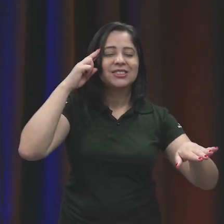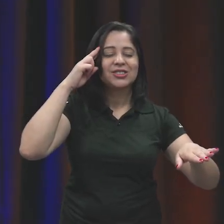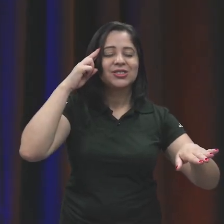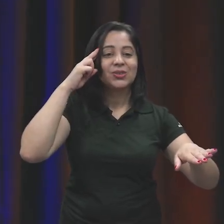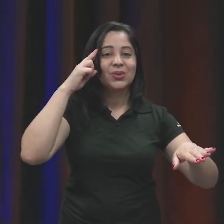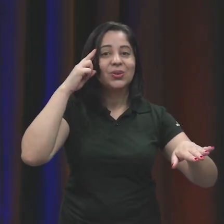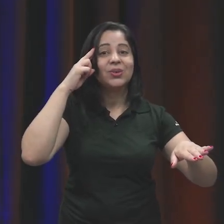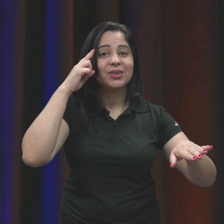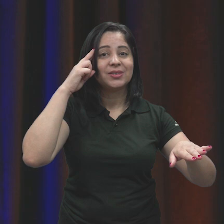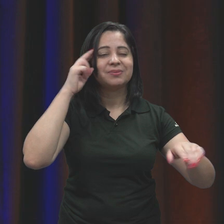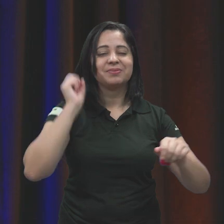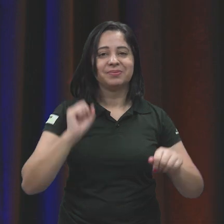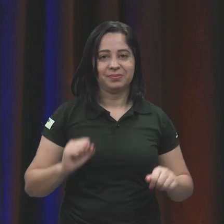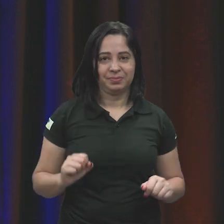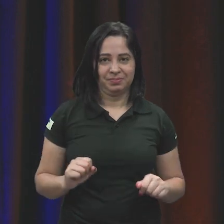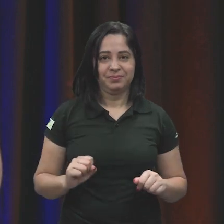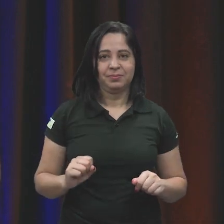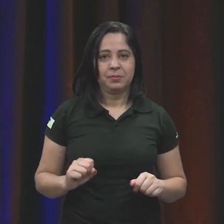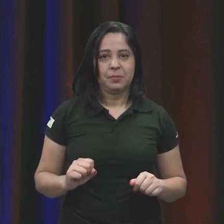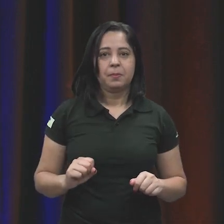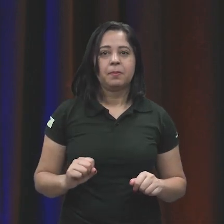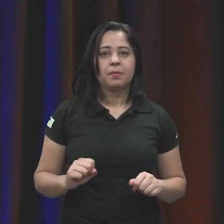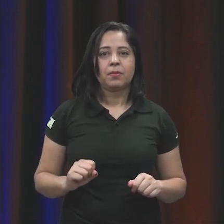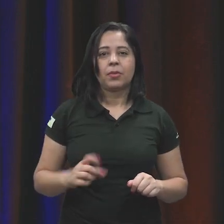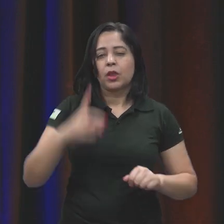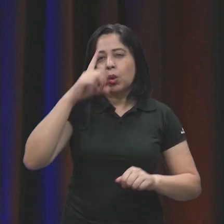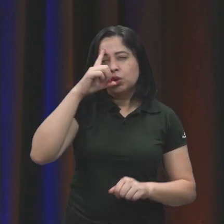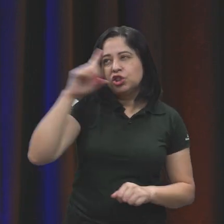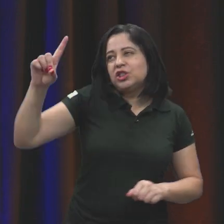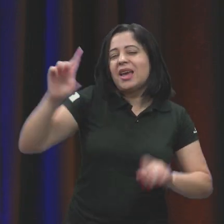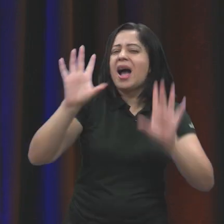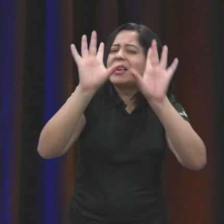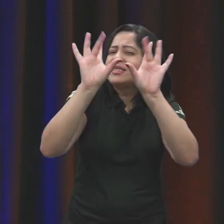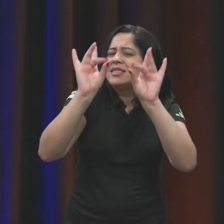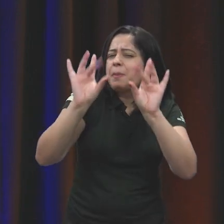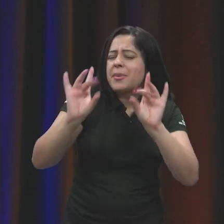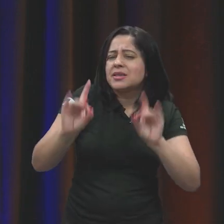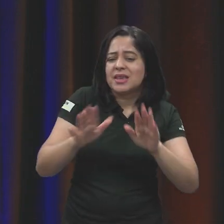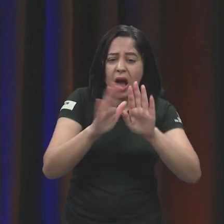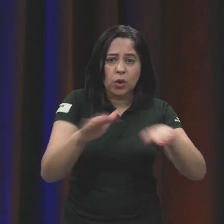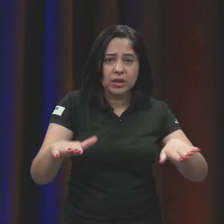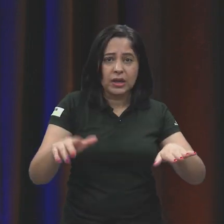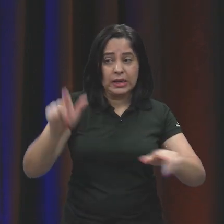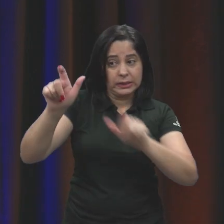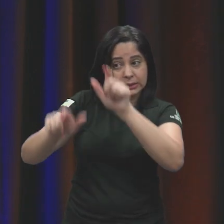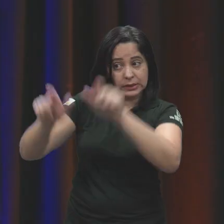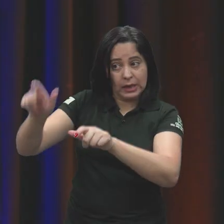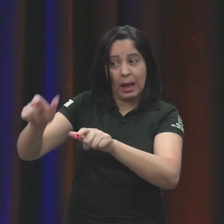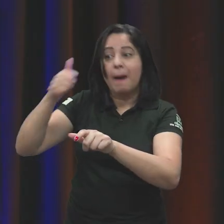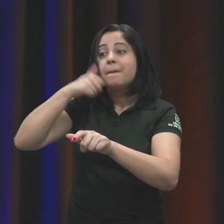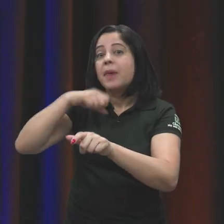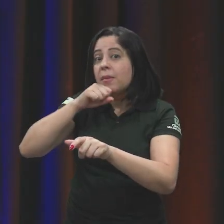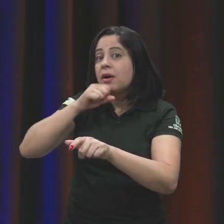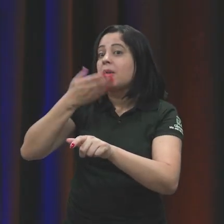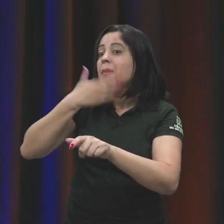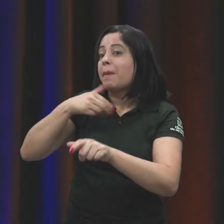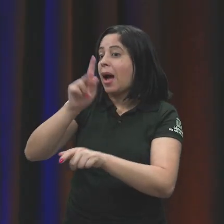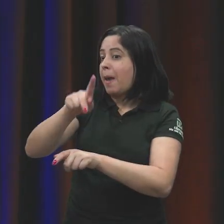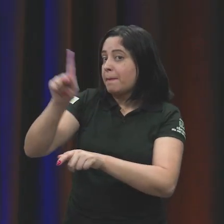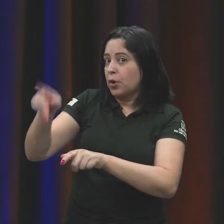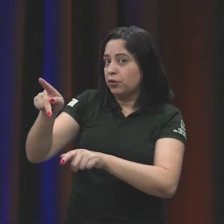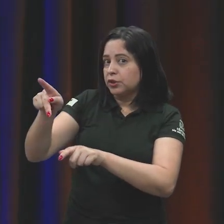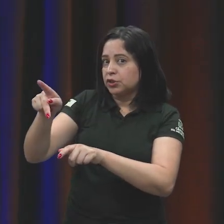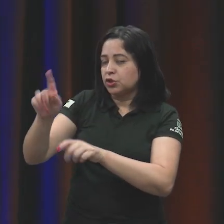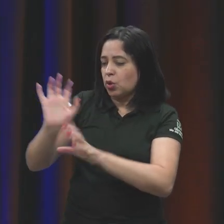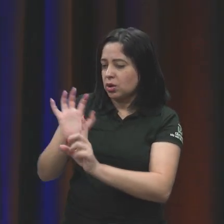valores tão importantes na infância. Que nesse dia tão especial inspire pais, educadores e principalmente as